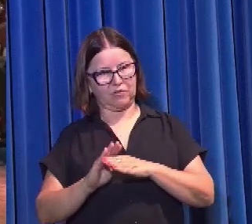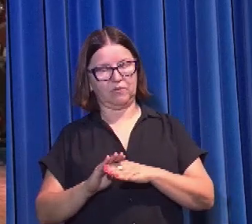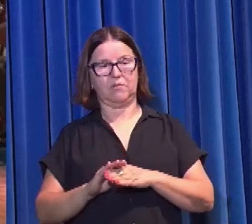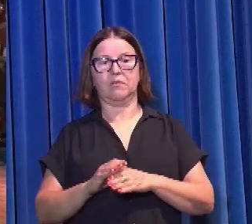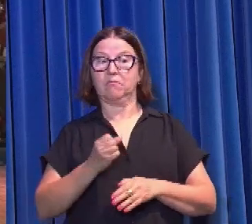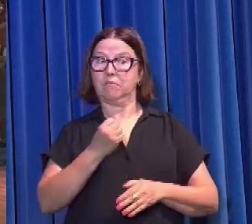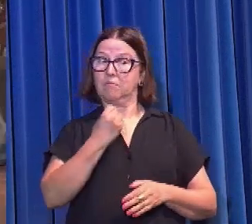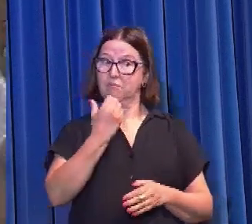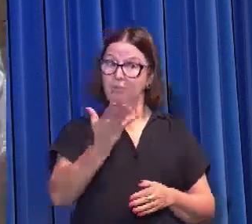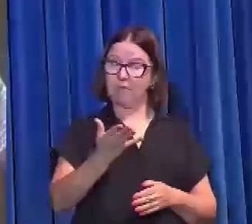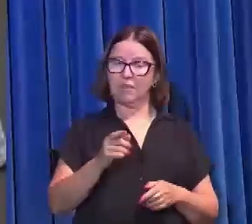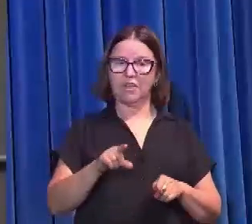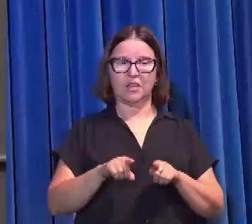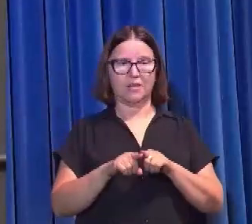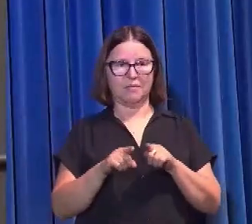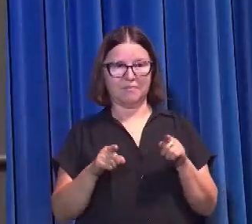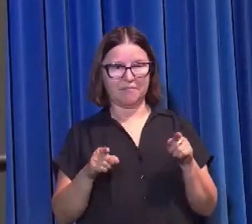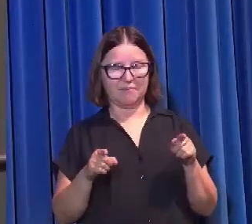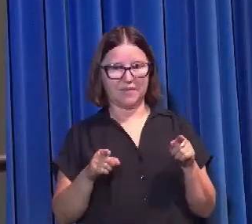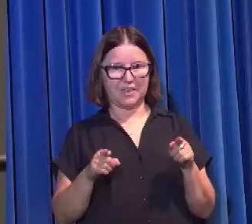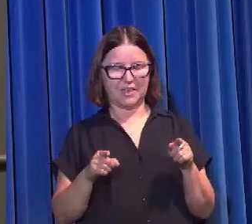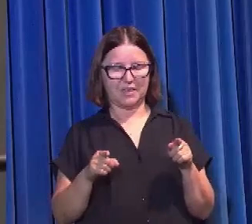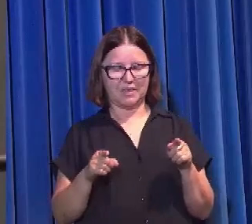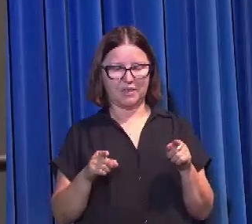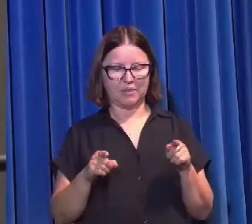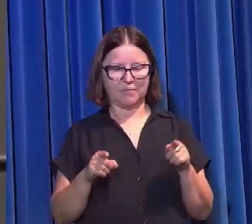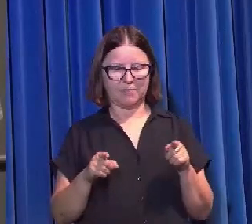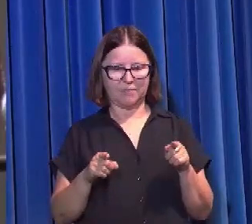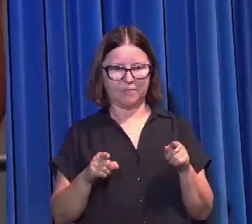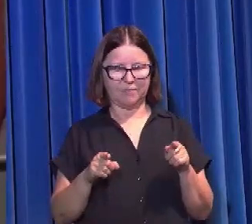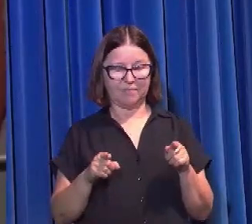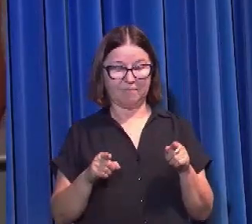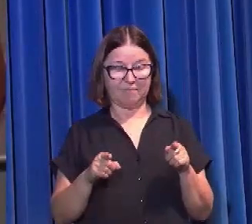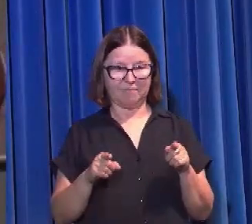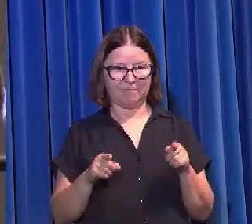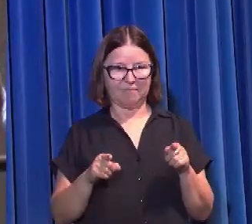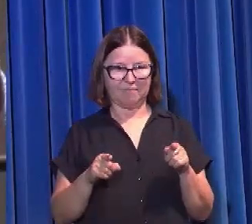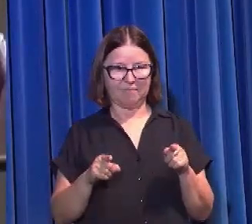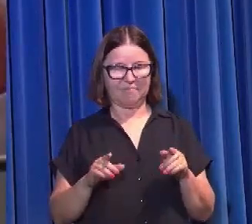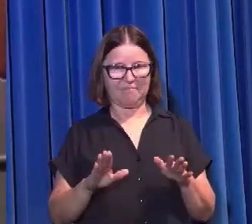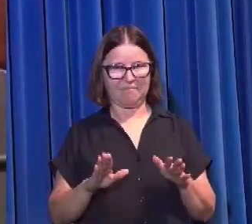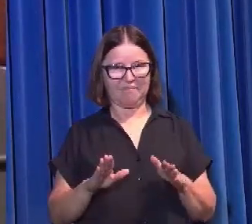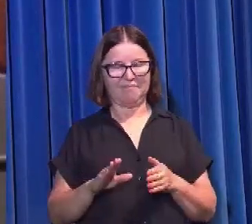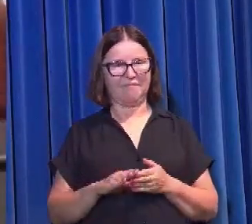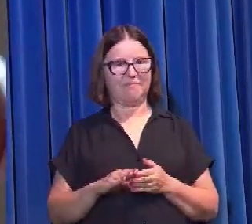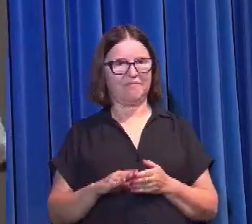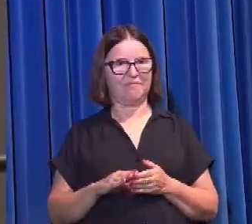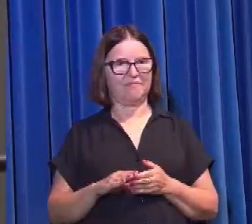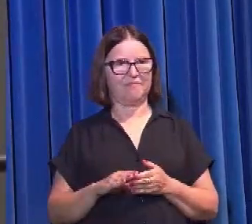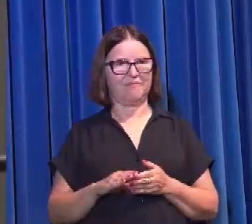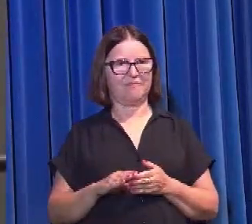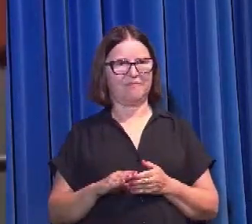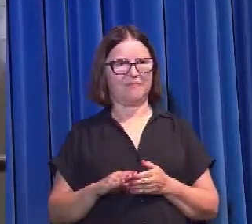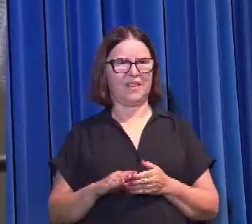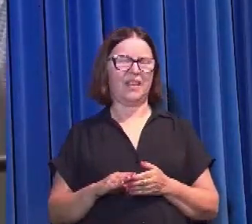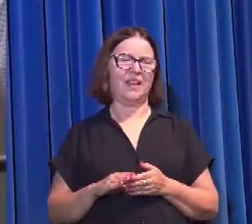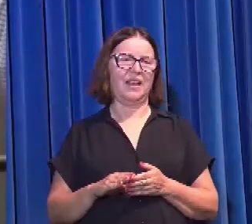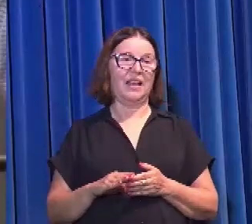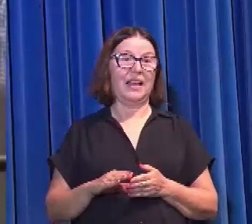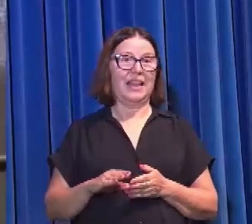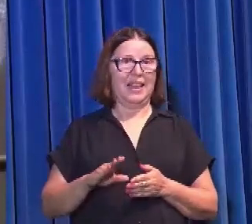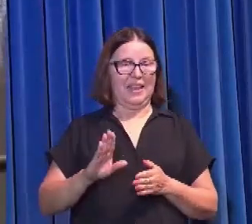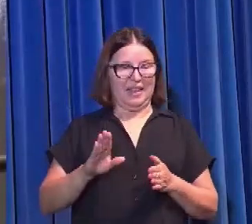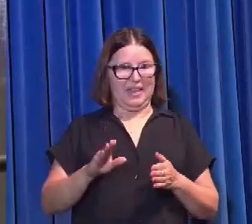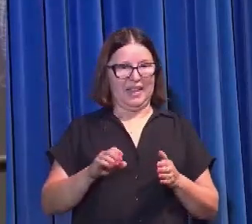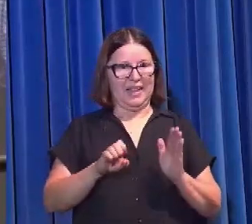ótimo. Mas tem vários poréns. Né? O cara começou a falar um assunto que eu não quero, eu troco.